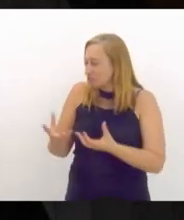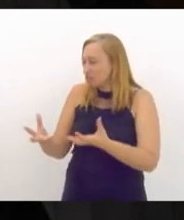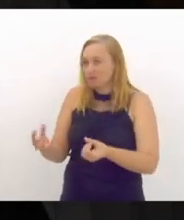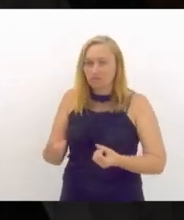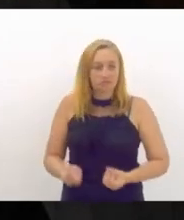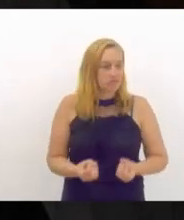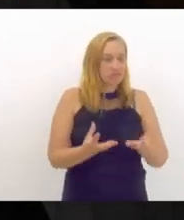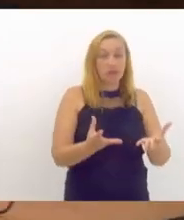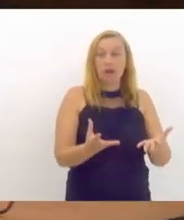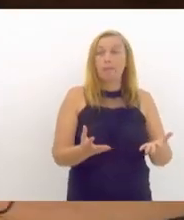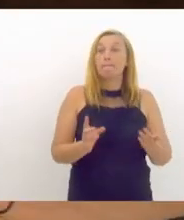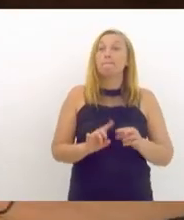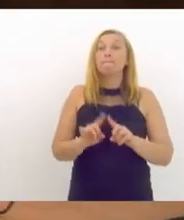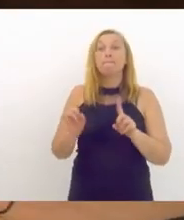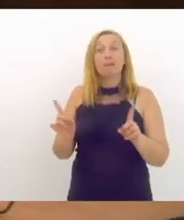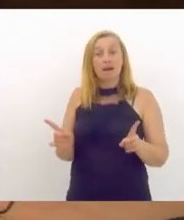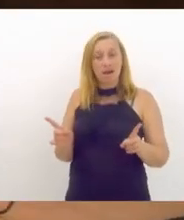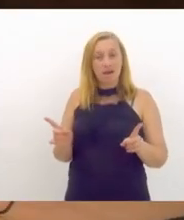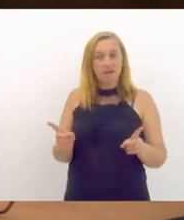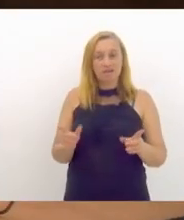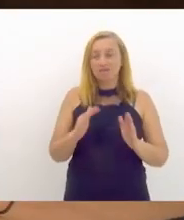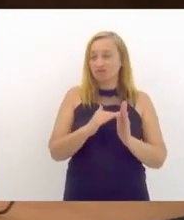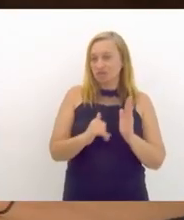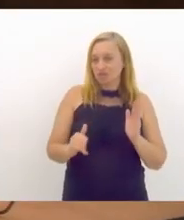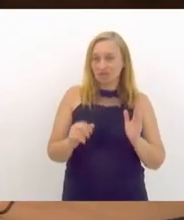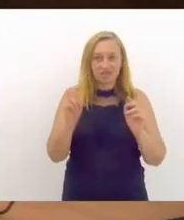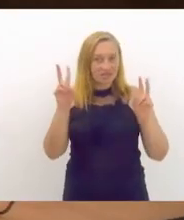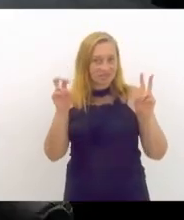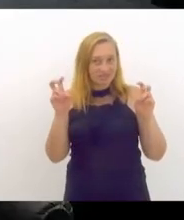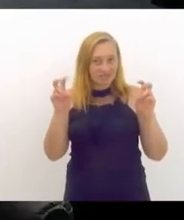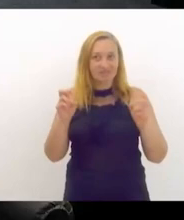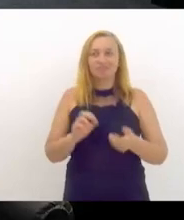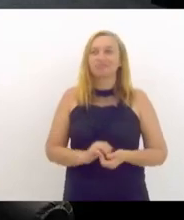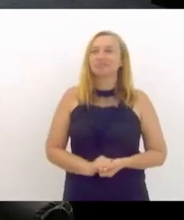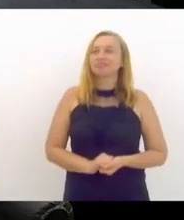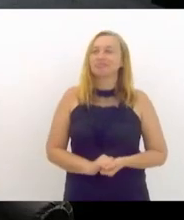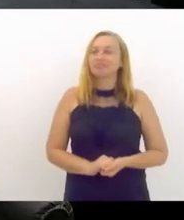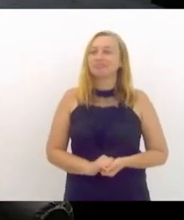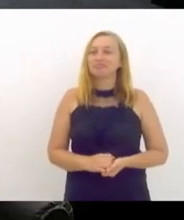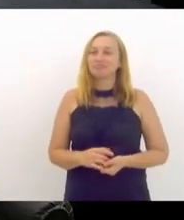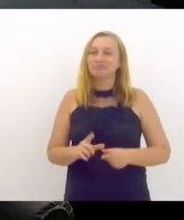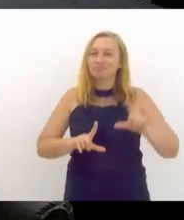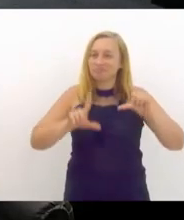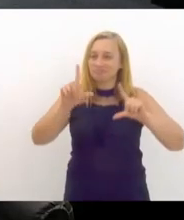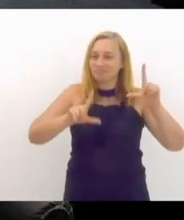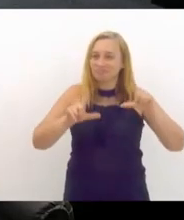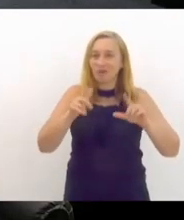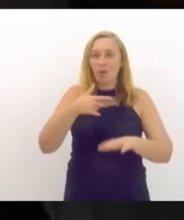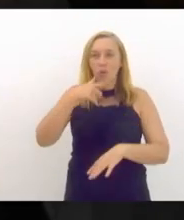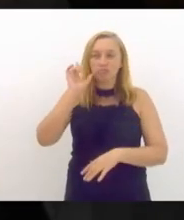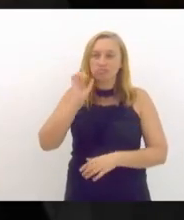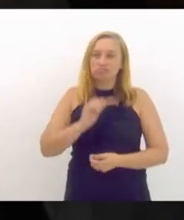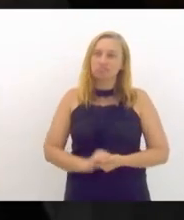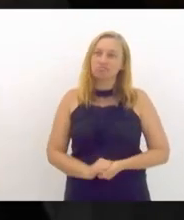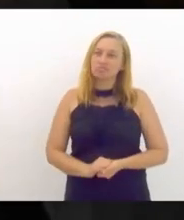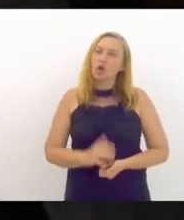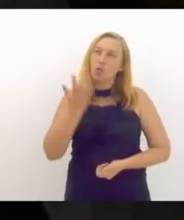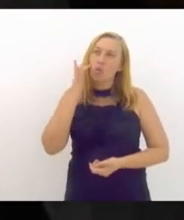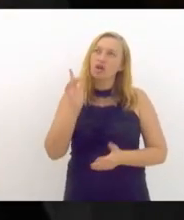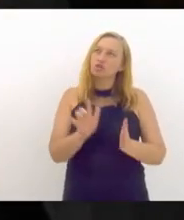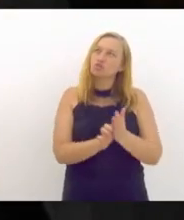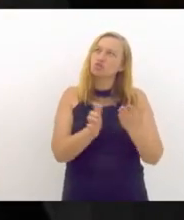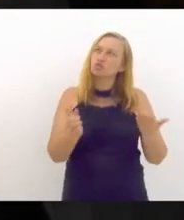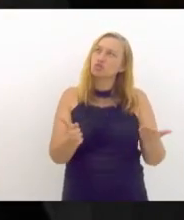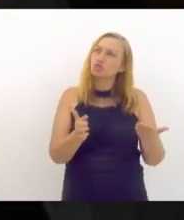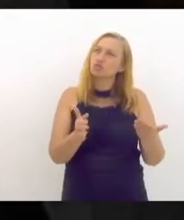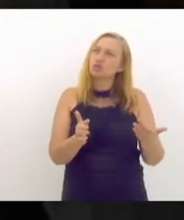Mas, tirando essa questão, eu, na televisão ontem, acho que foi no Jornal